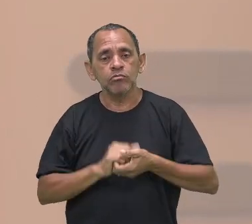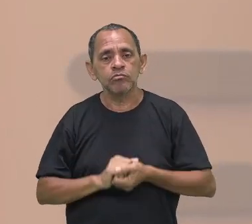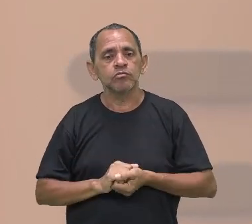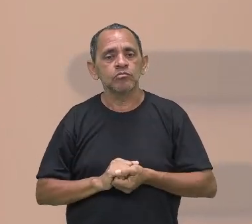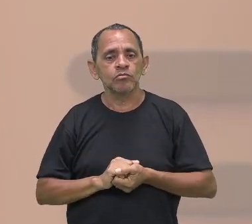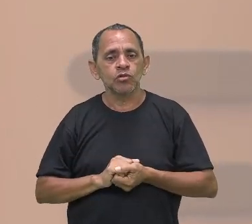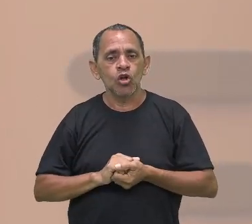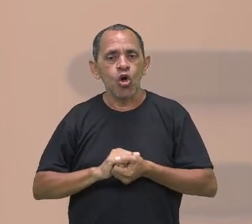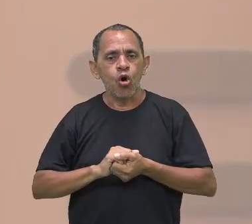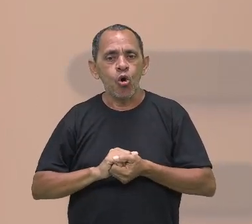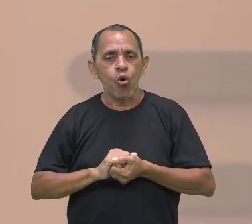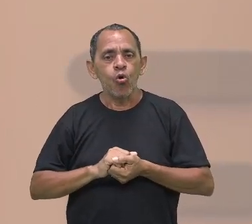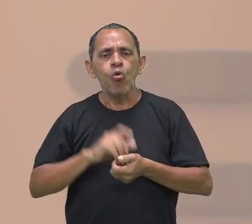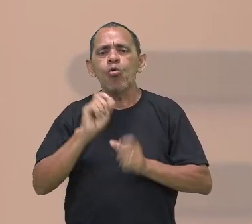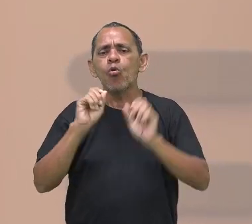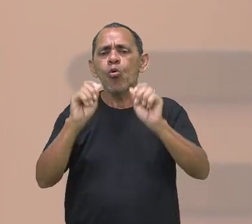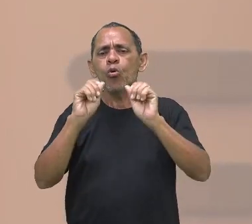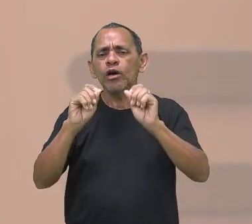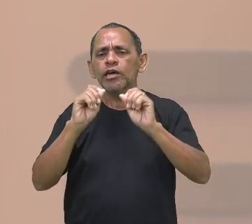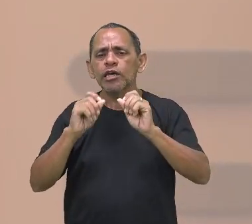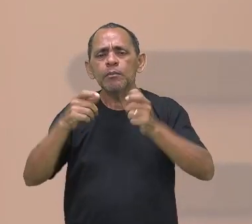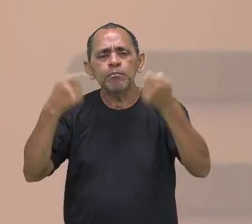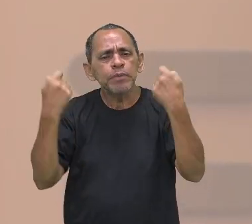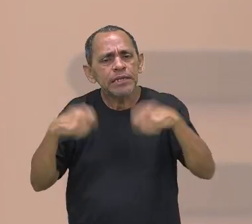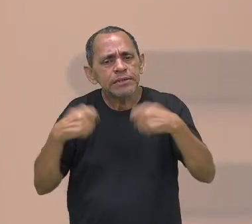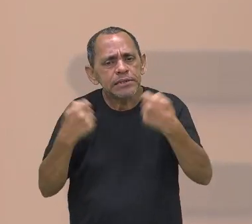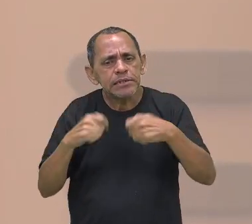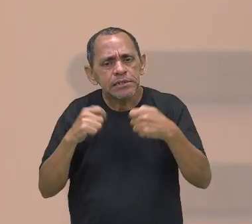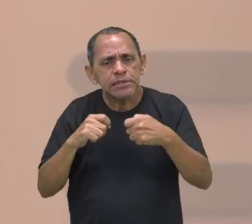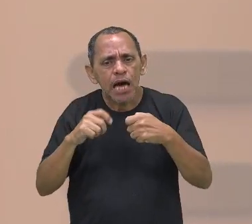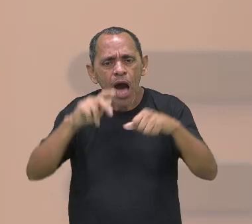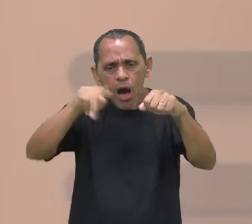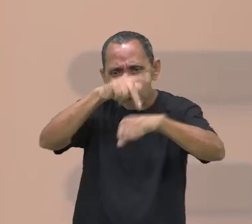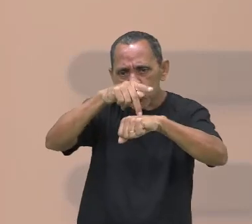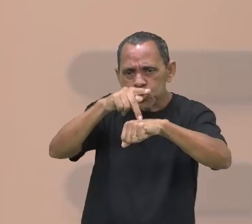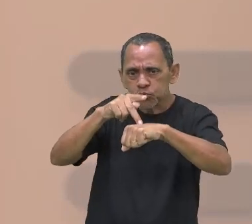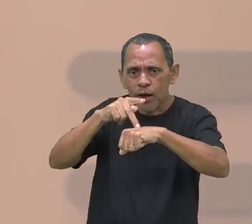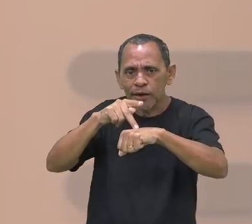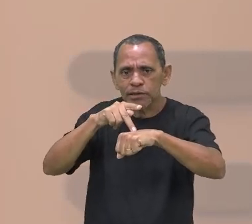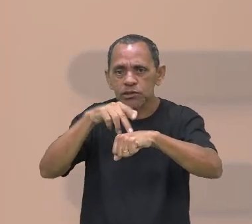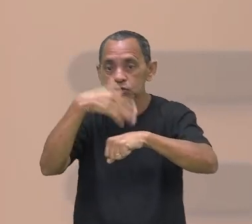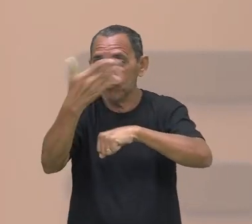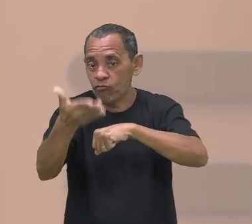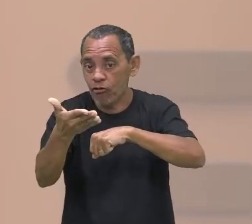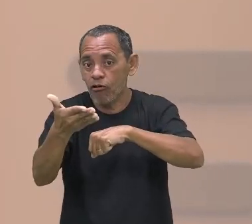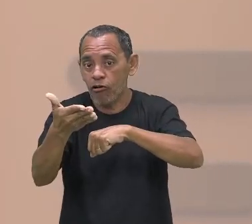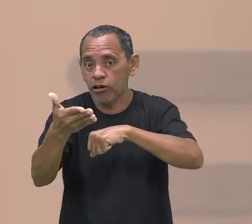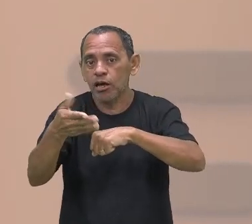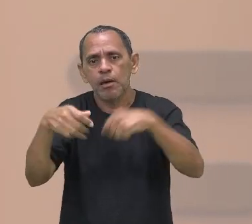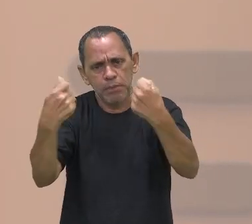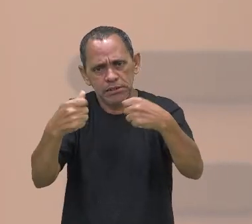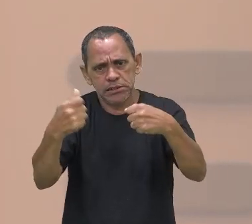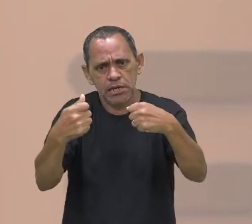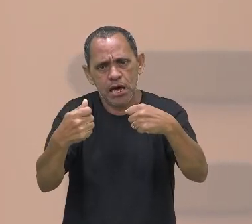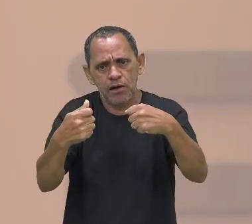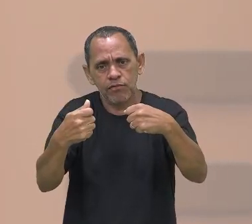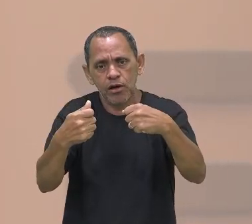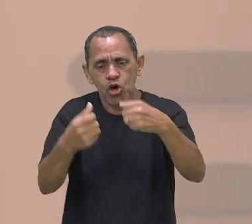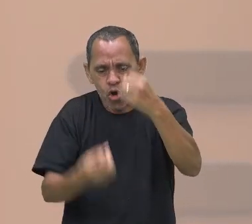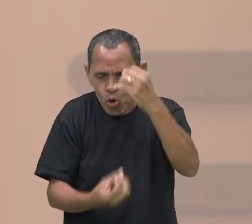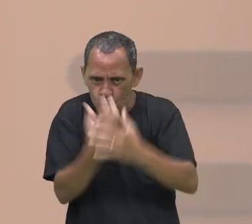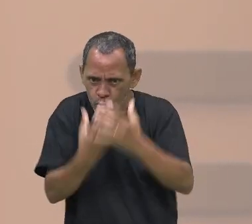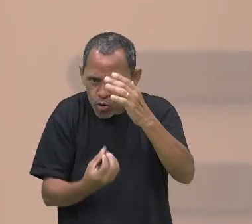externo precisava ou precisa, o Brasil produzia, não para ser consumido pelos